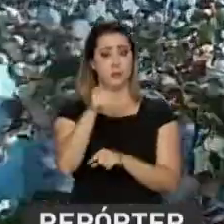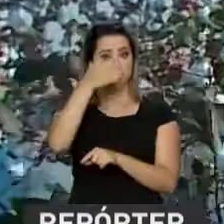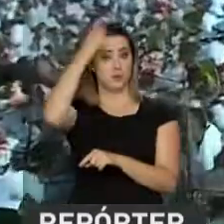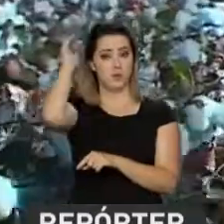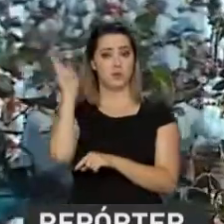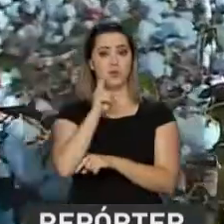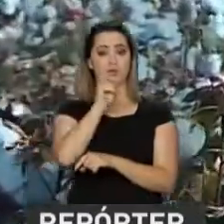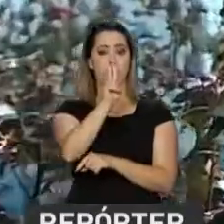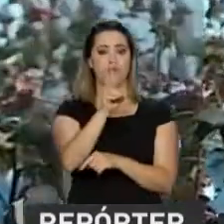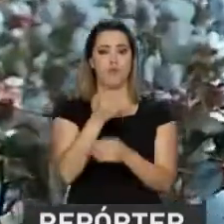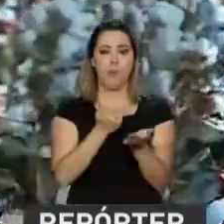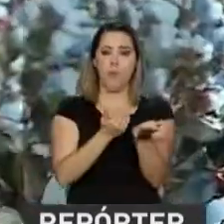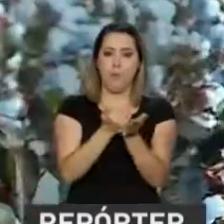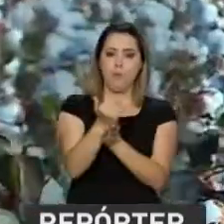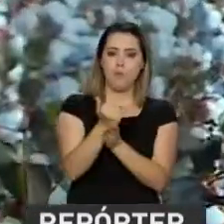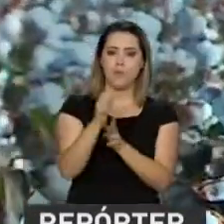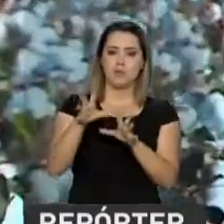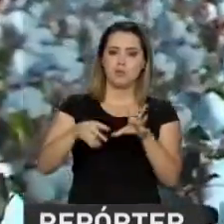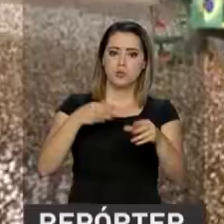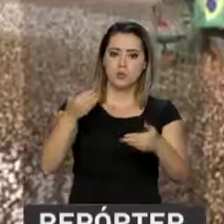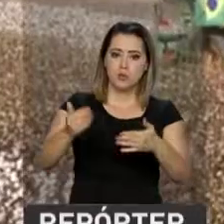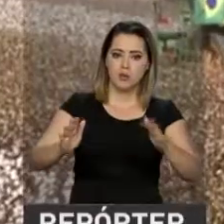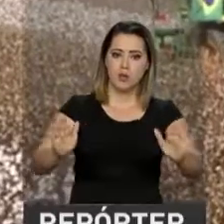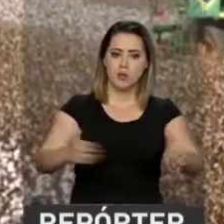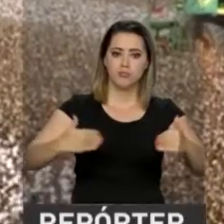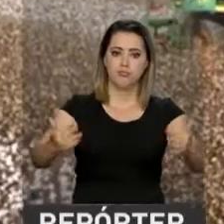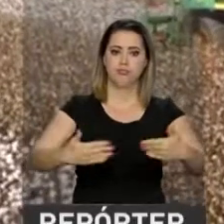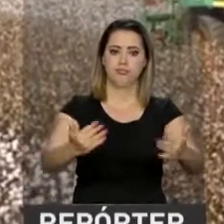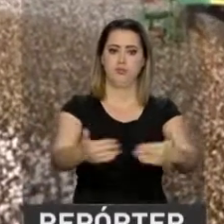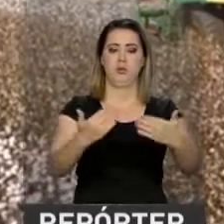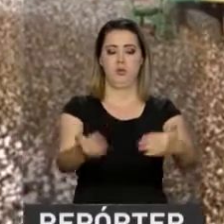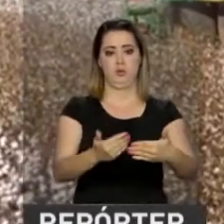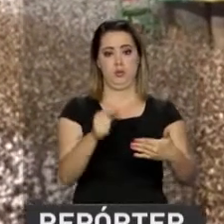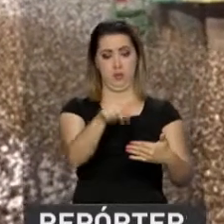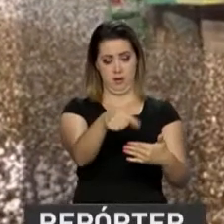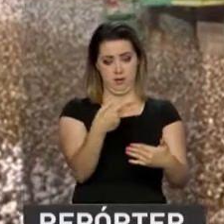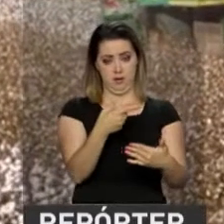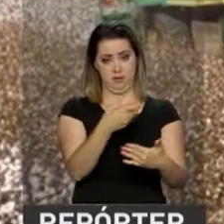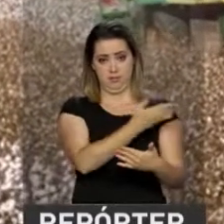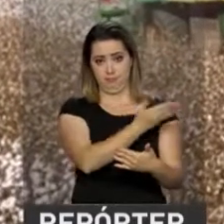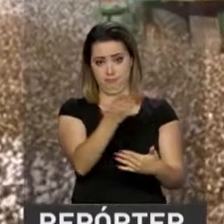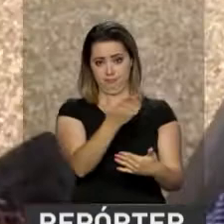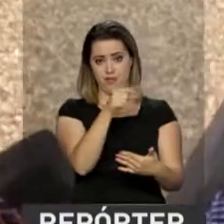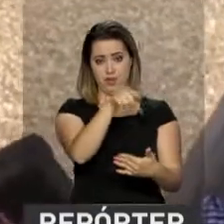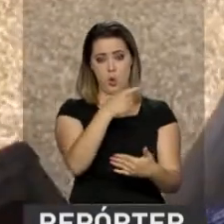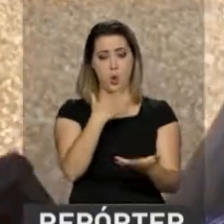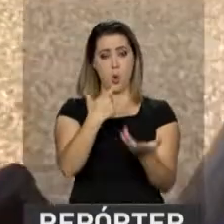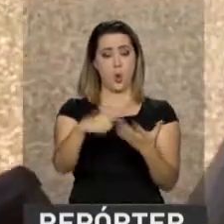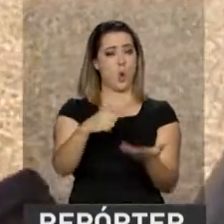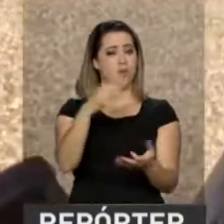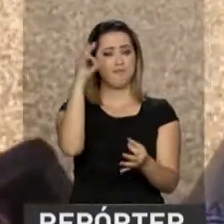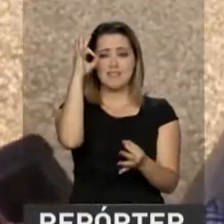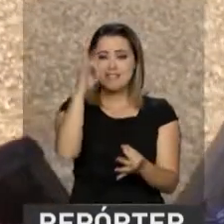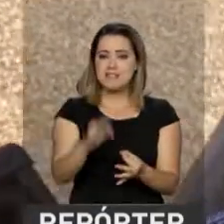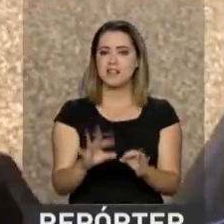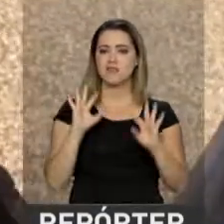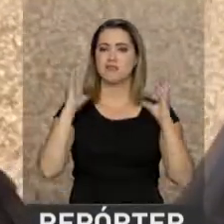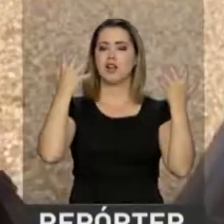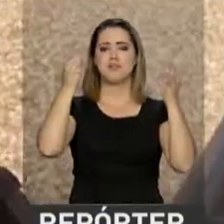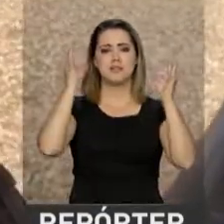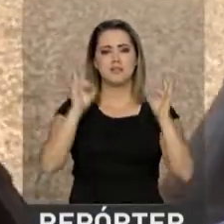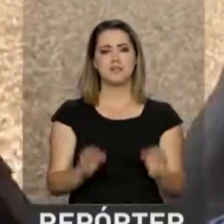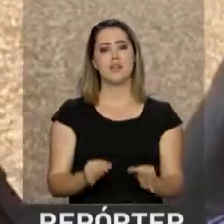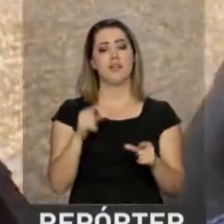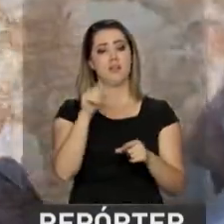acompanhou a abertura da colheita de algodão serra de clima seco e temperatura favorável para o cultivo da fibra o mato